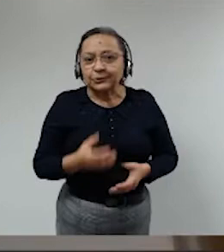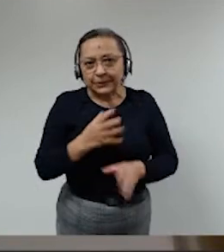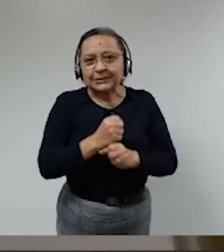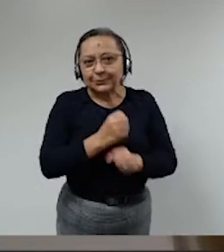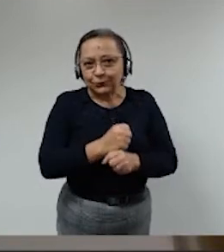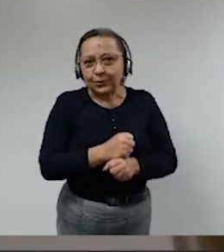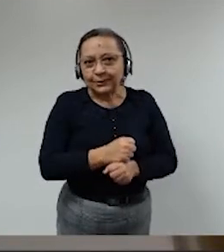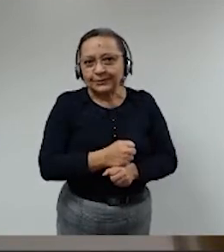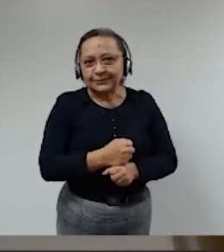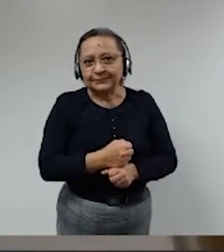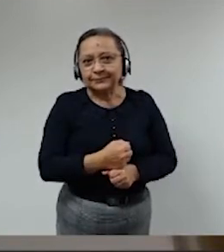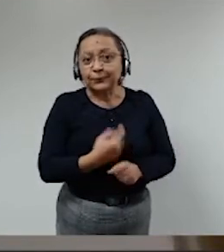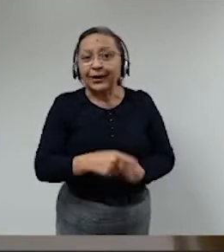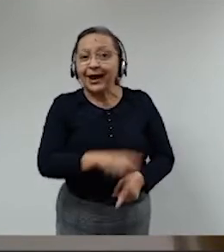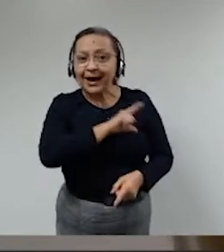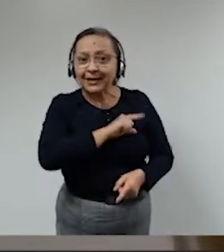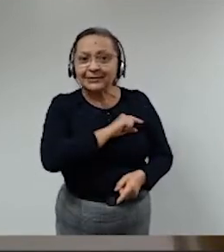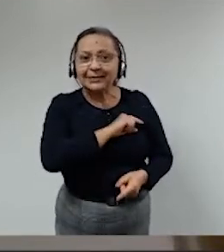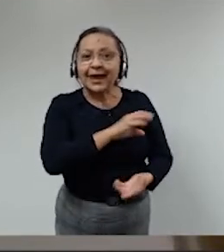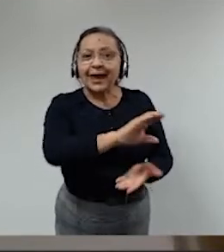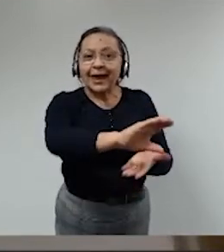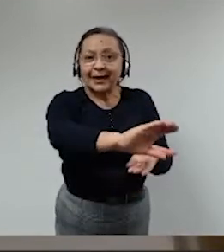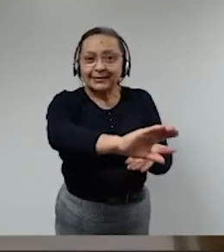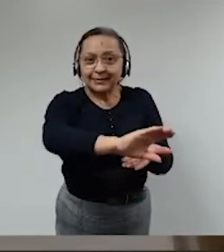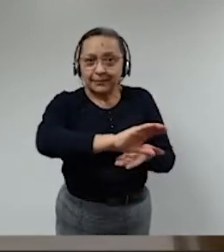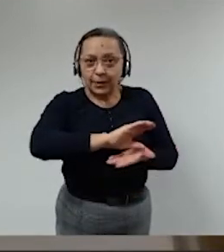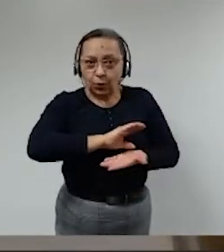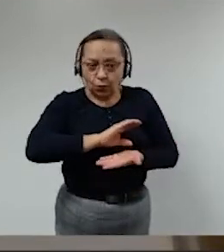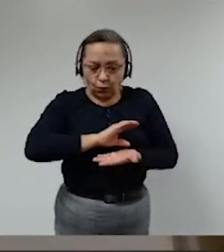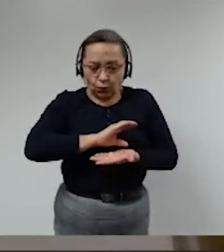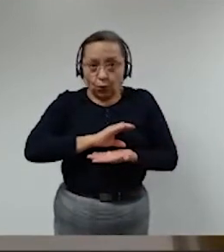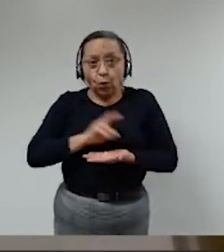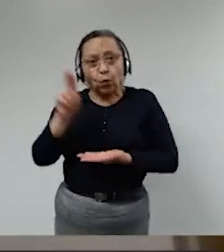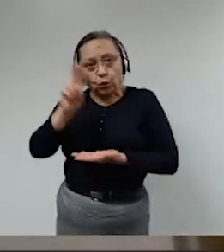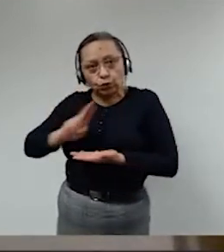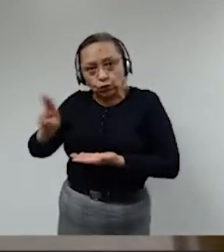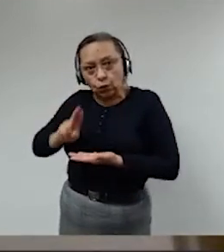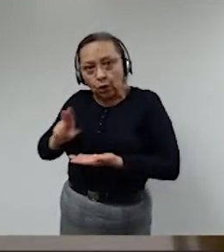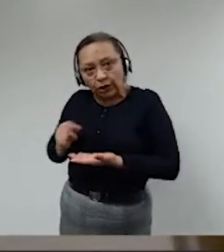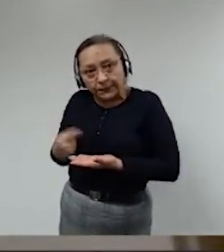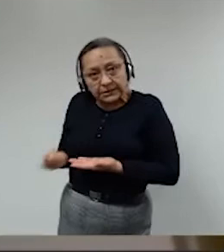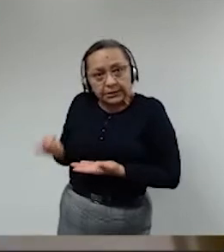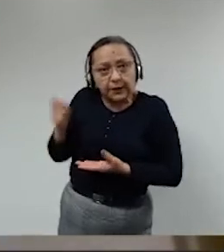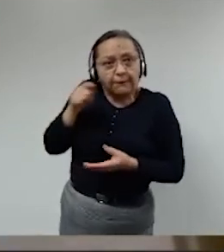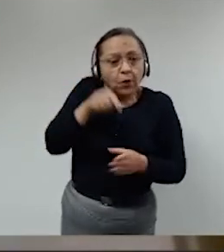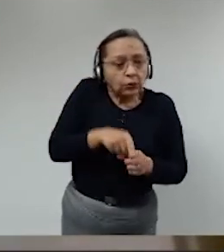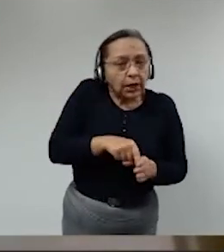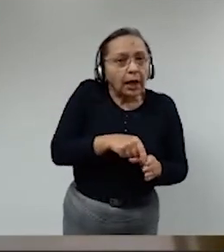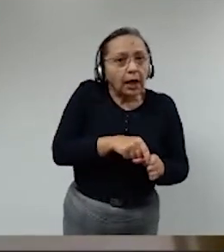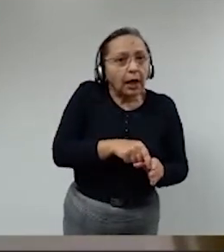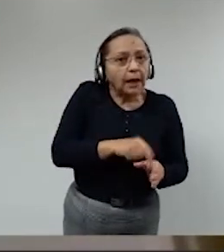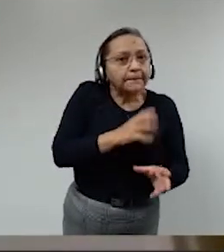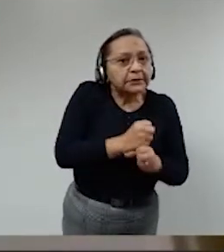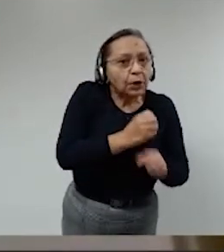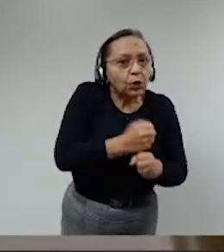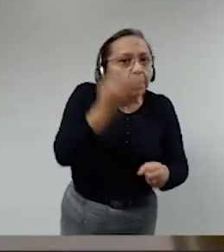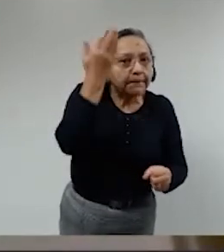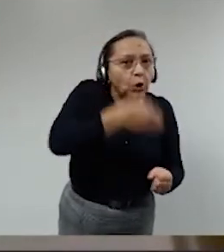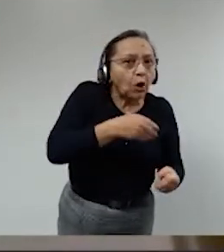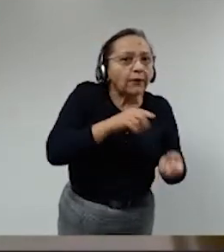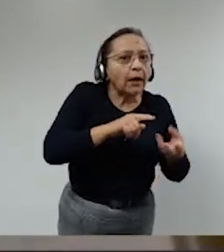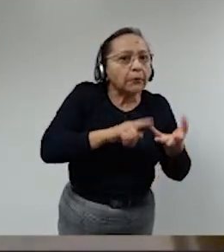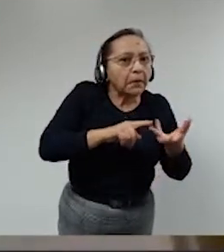de contas, né? Então, de um lado, existe e aí a gente volta à questão da institucionalidade,